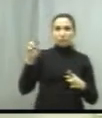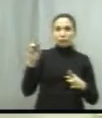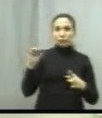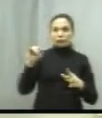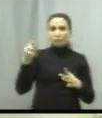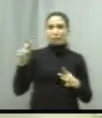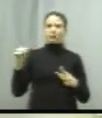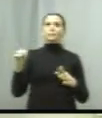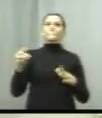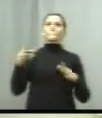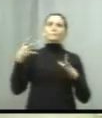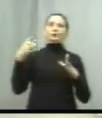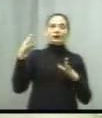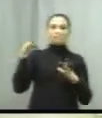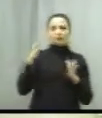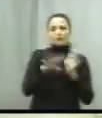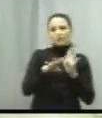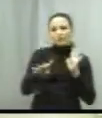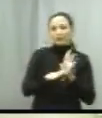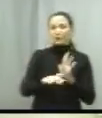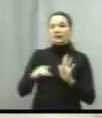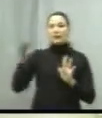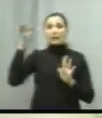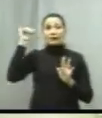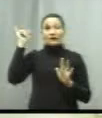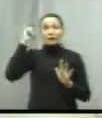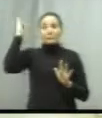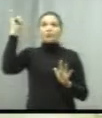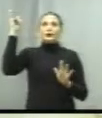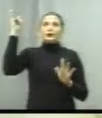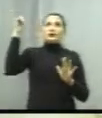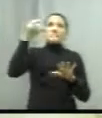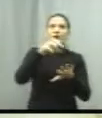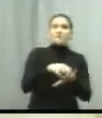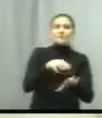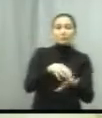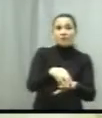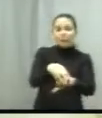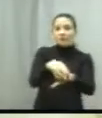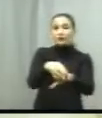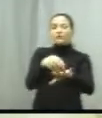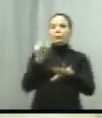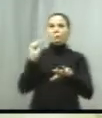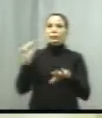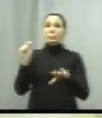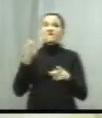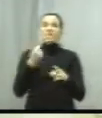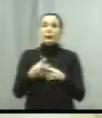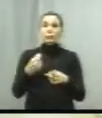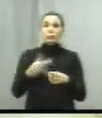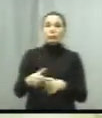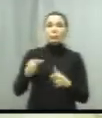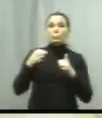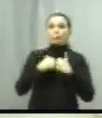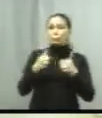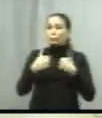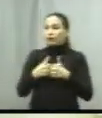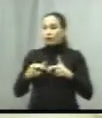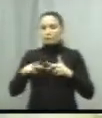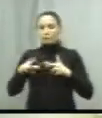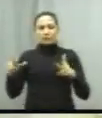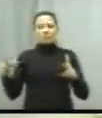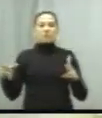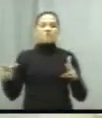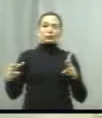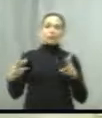priorize o transporte coletivo e que não seja aquelas que a gente vem ouvindo no Madalena, como aluguel de ônibus para resolver o problema dos